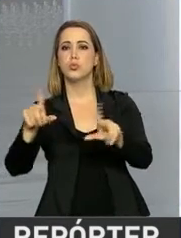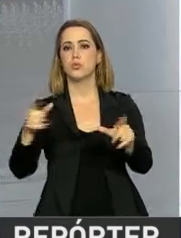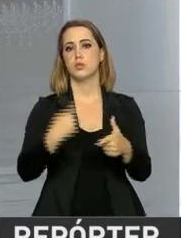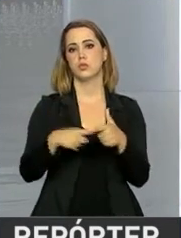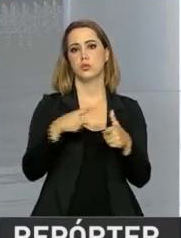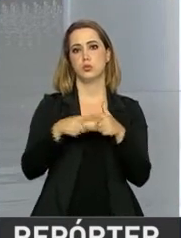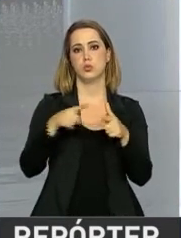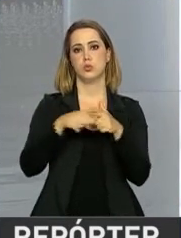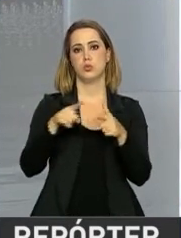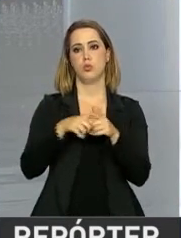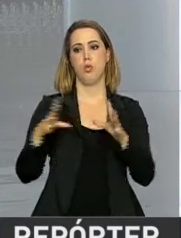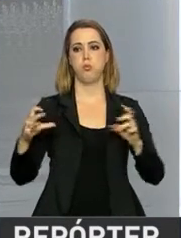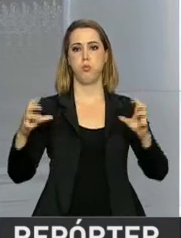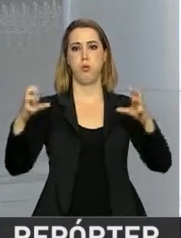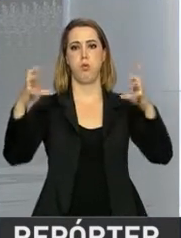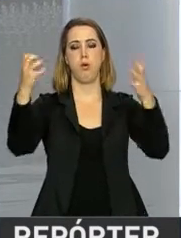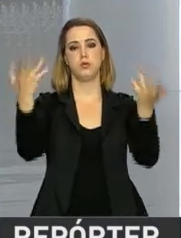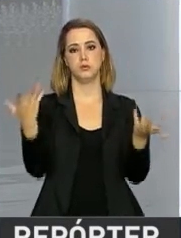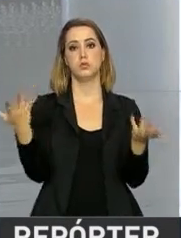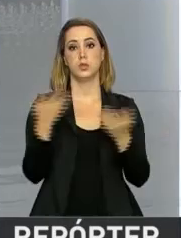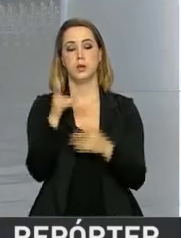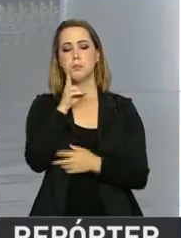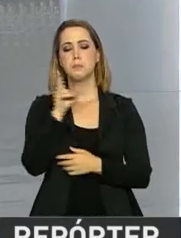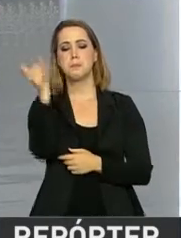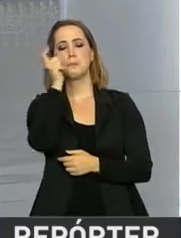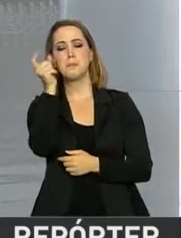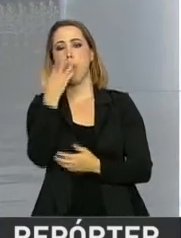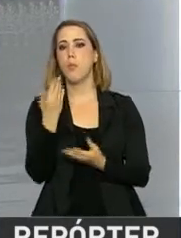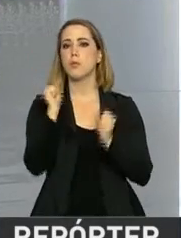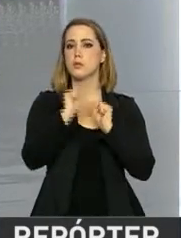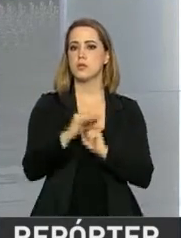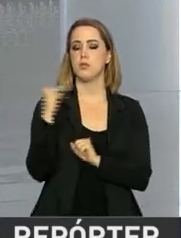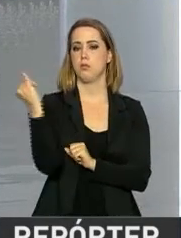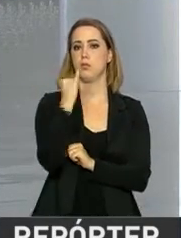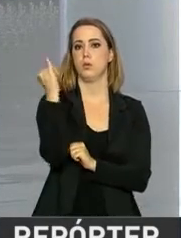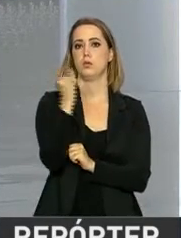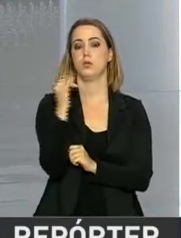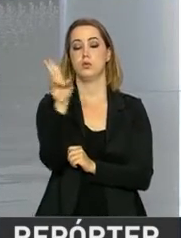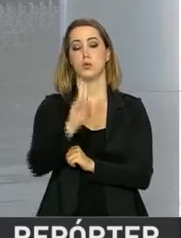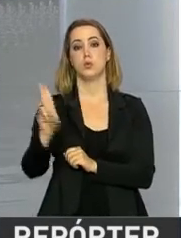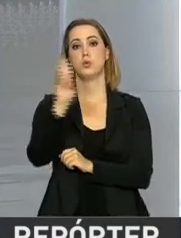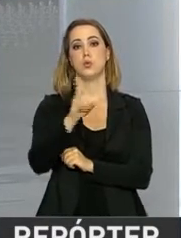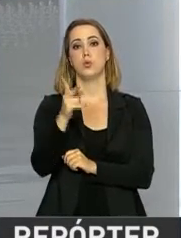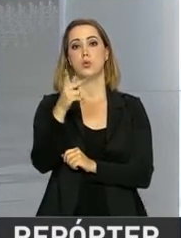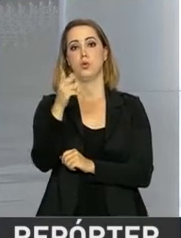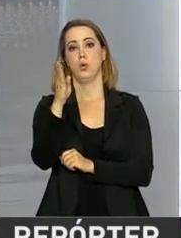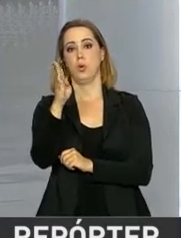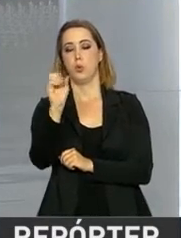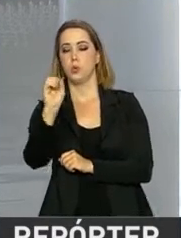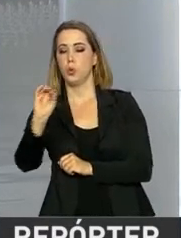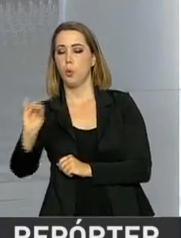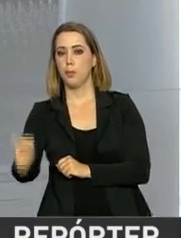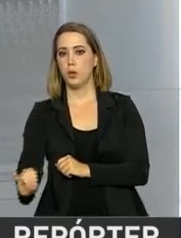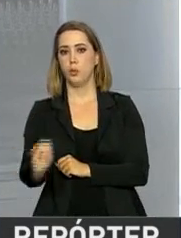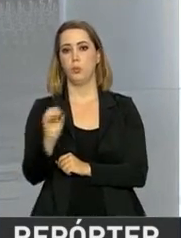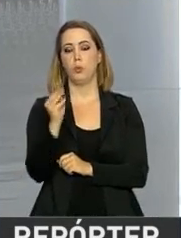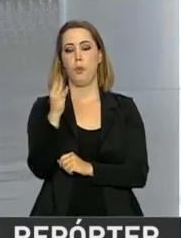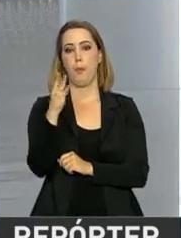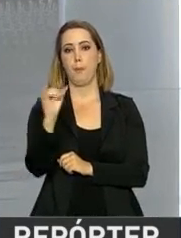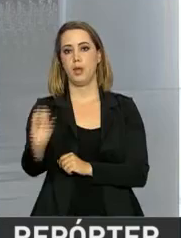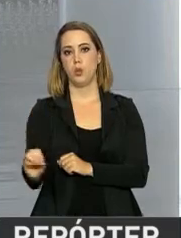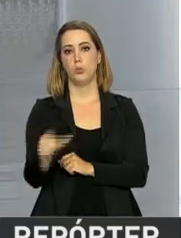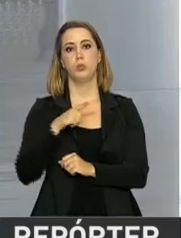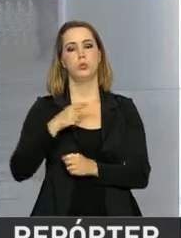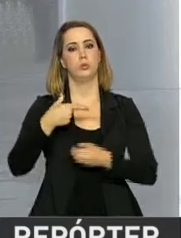para o uso do chamado biocombustível de segunda geração que são aqueles produzidos por meio da biomassa como o bagaço